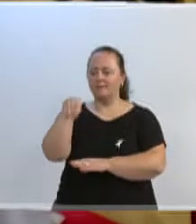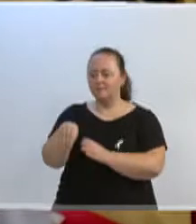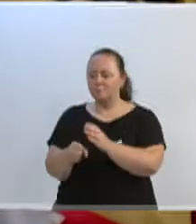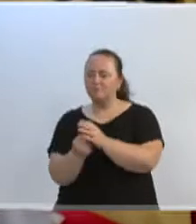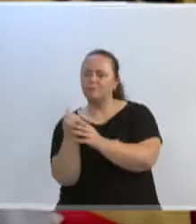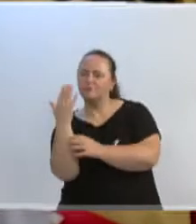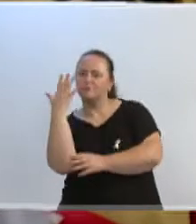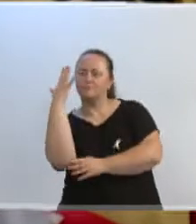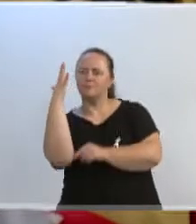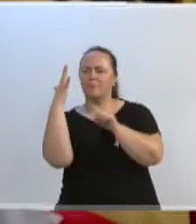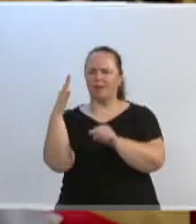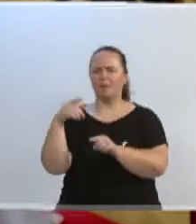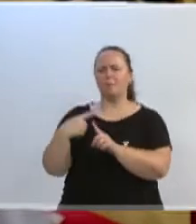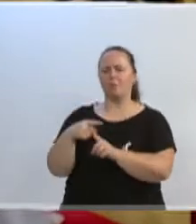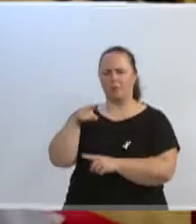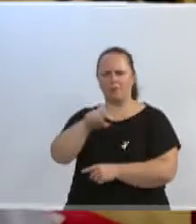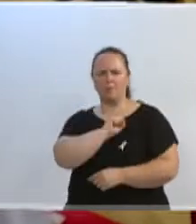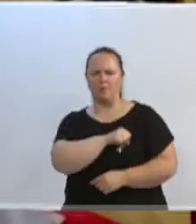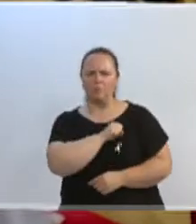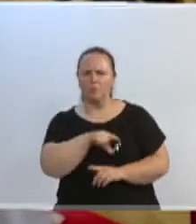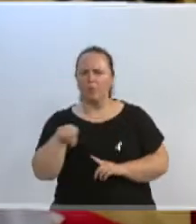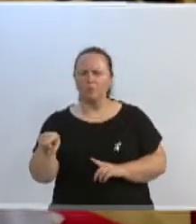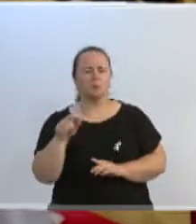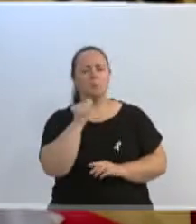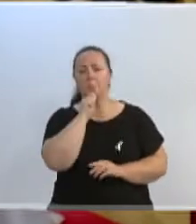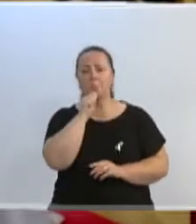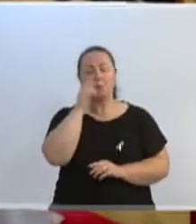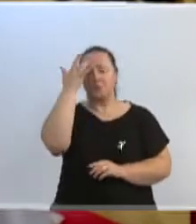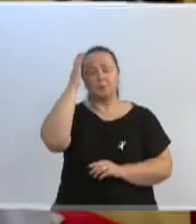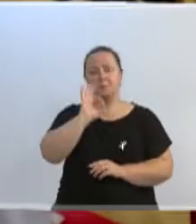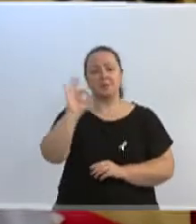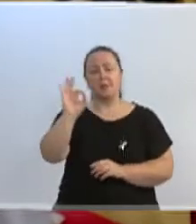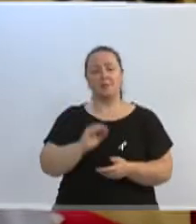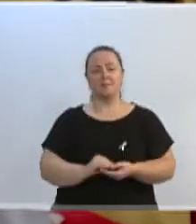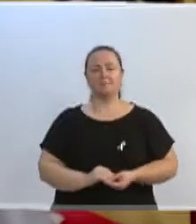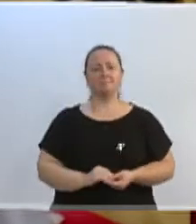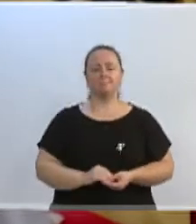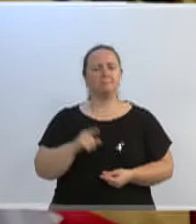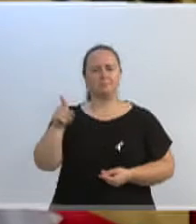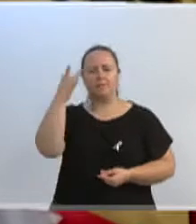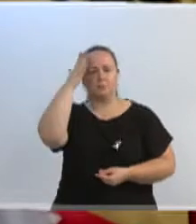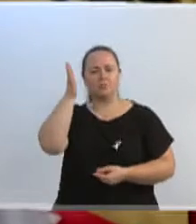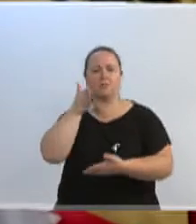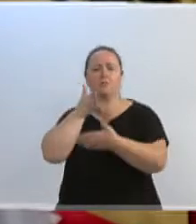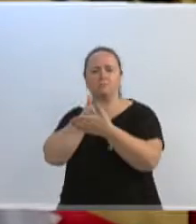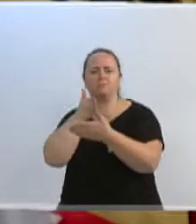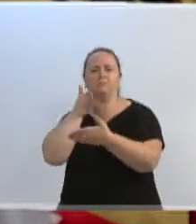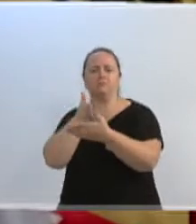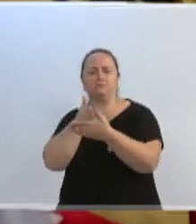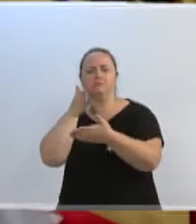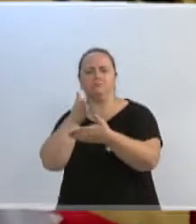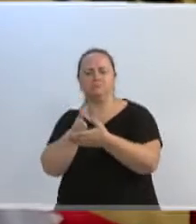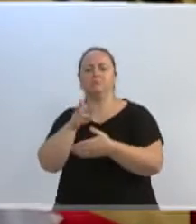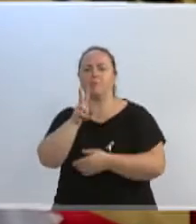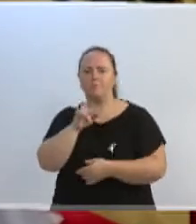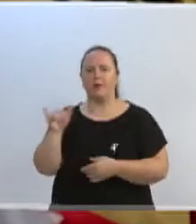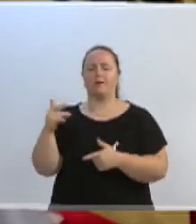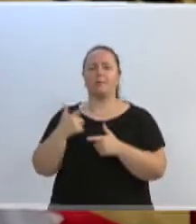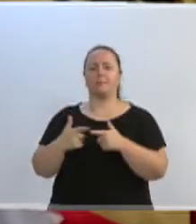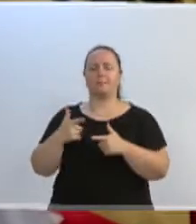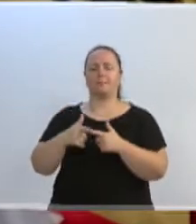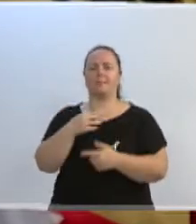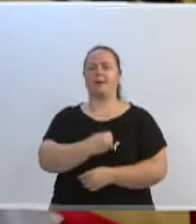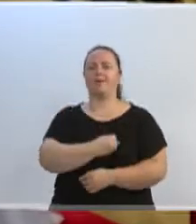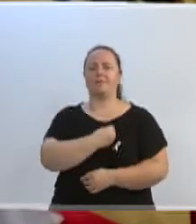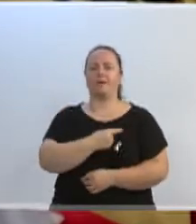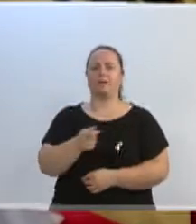por falta de informação. Ele não tem noção que aquela árvore, aquele obstáculo no meio do caminho, vai dificultar a vida